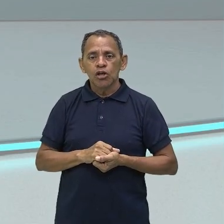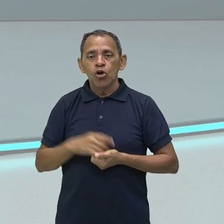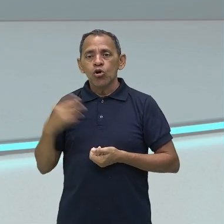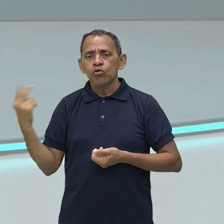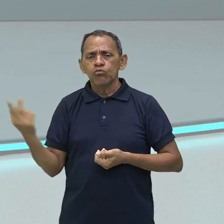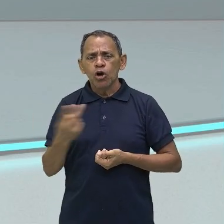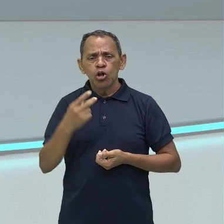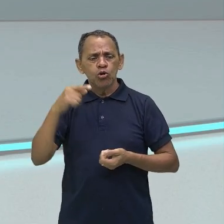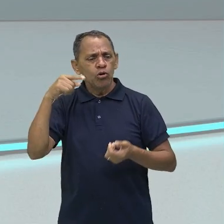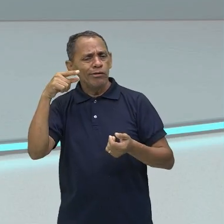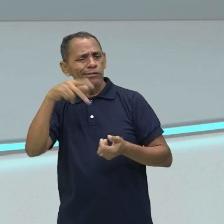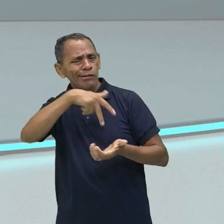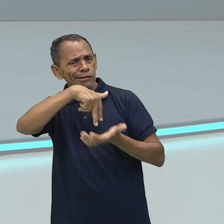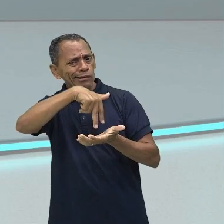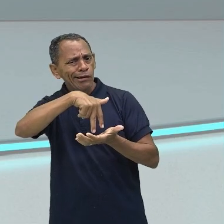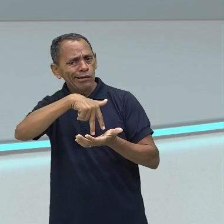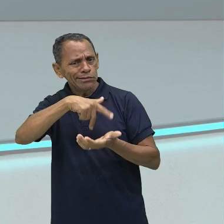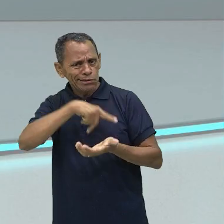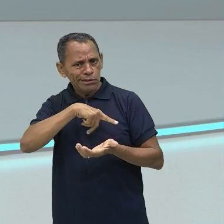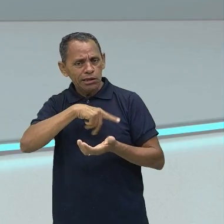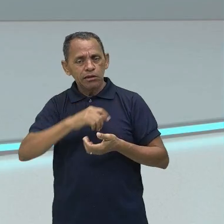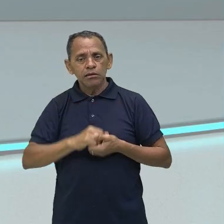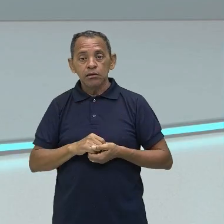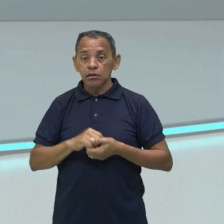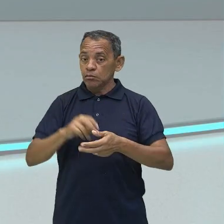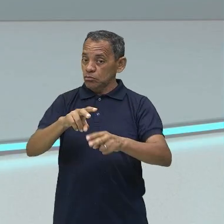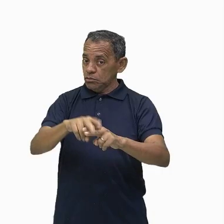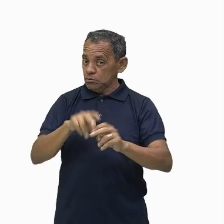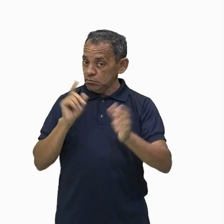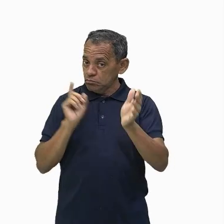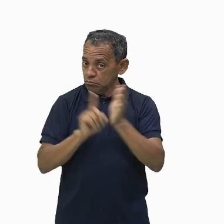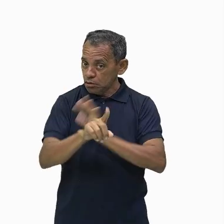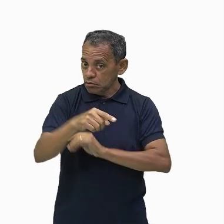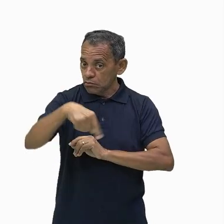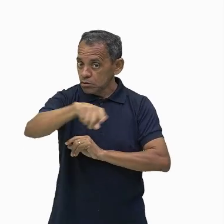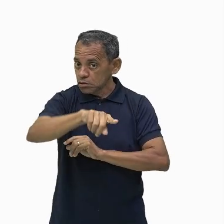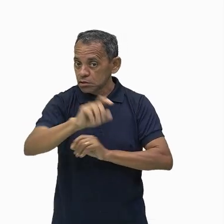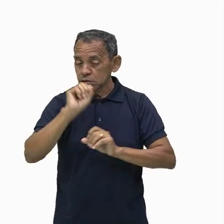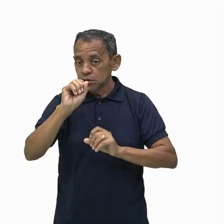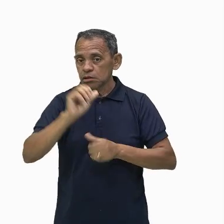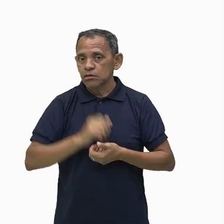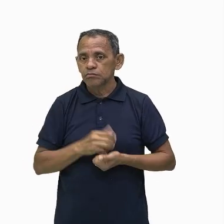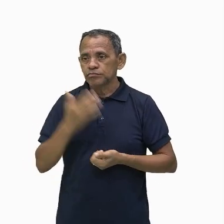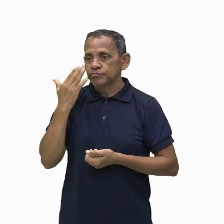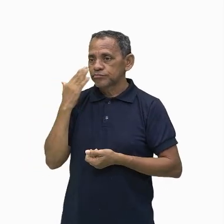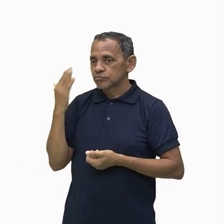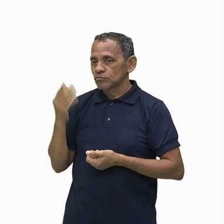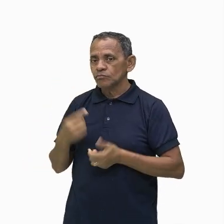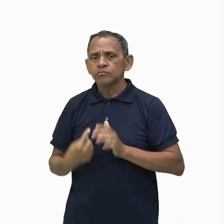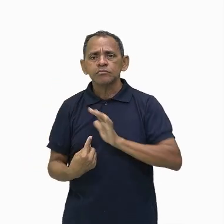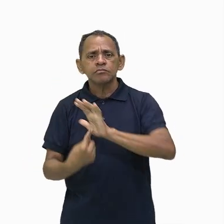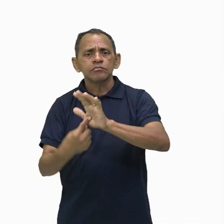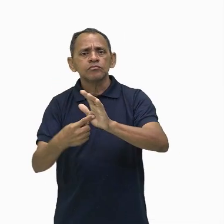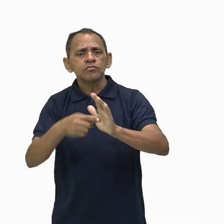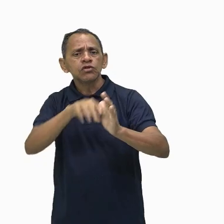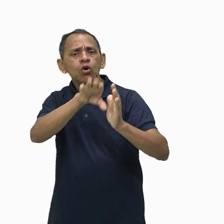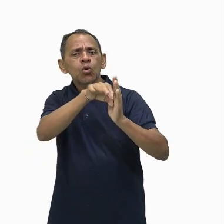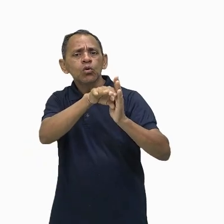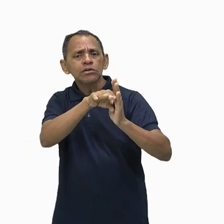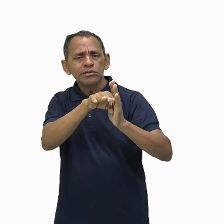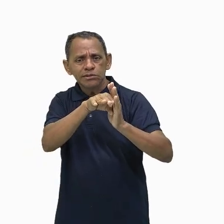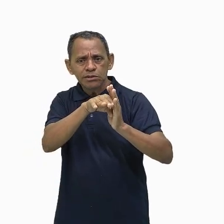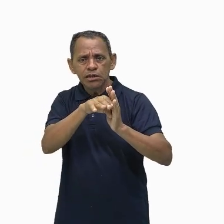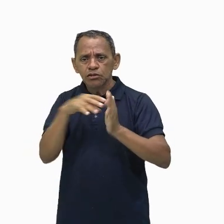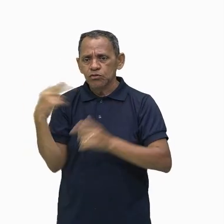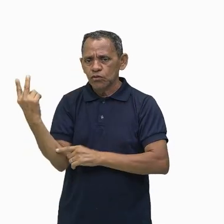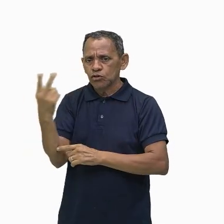valores. Por isso eu pergunto a você, olha só, o que define o valor de uma dança?